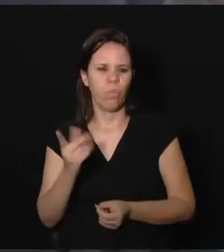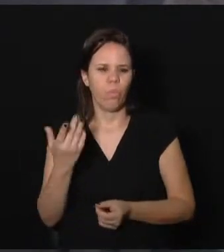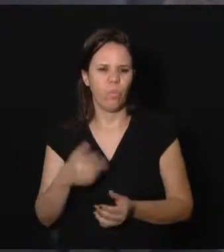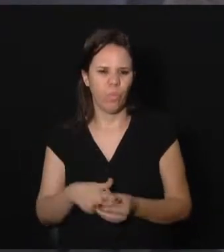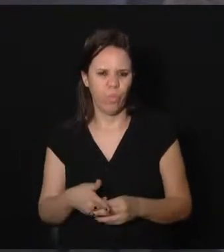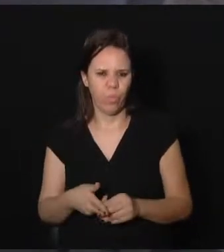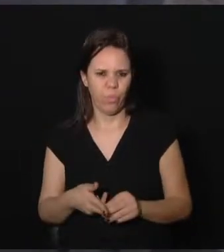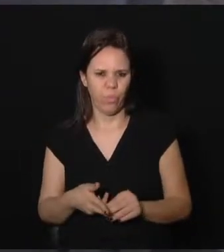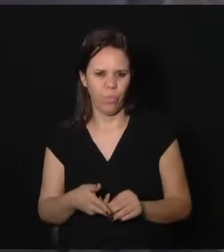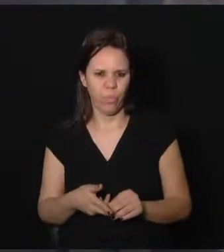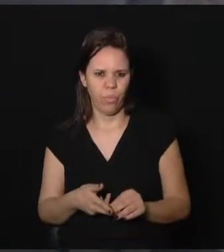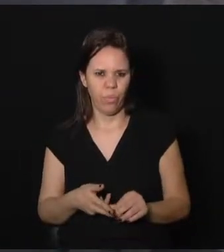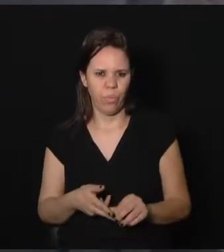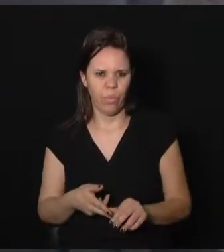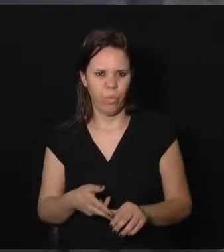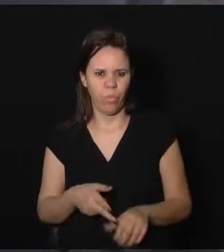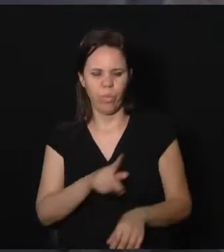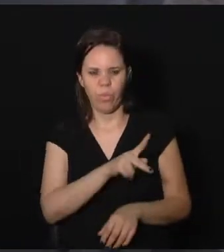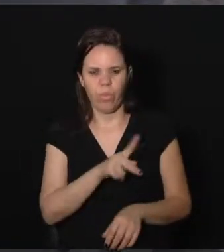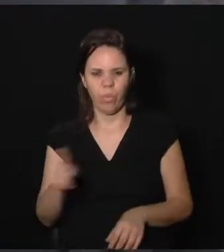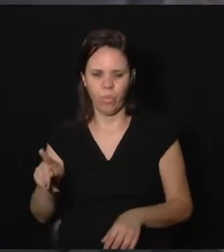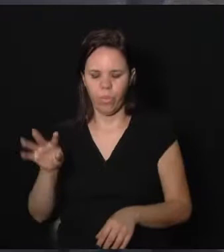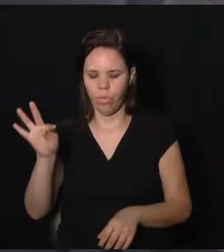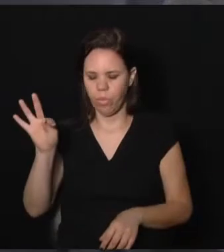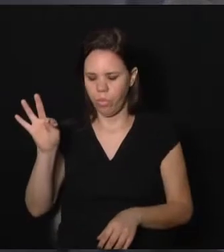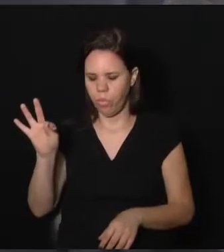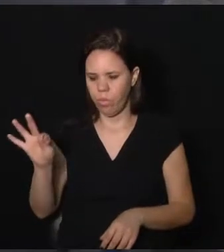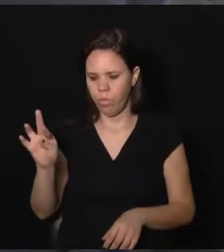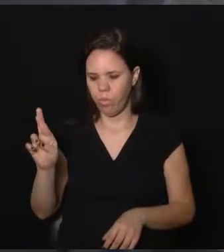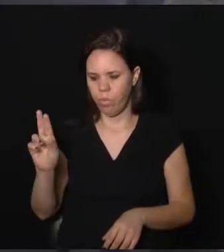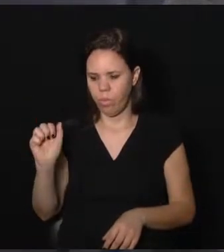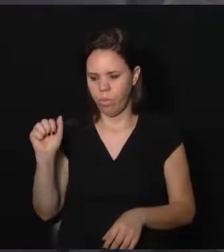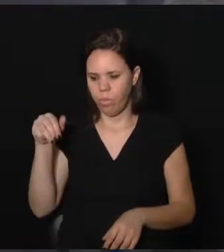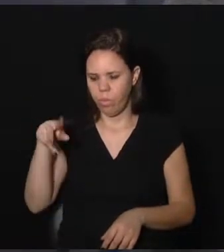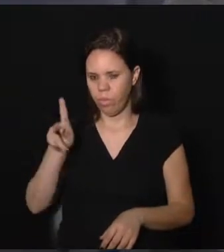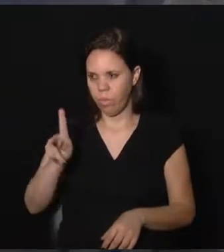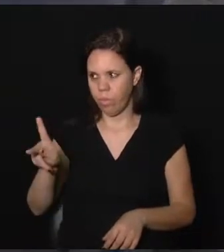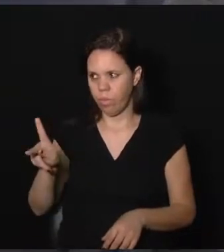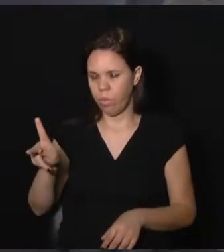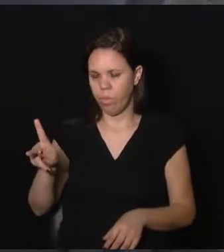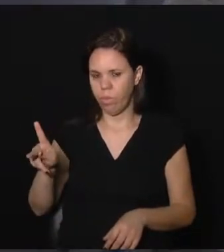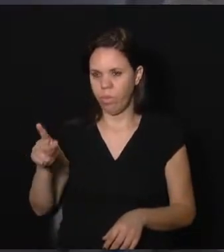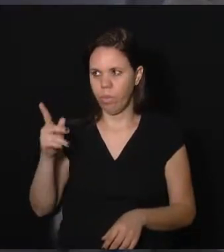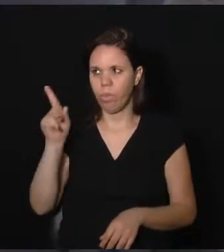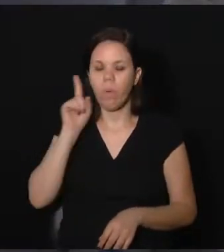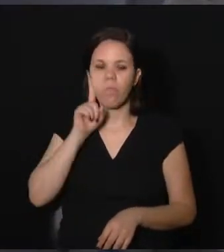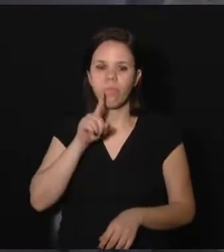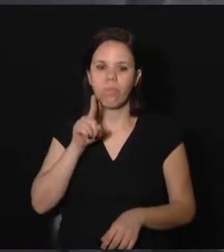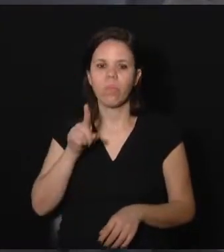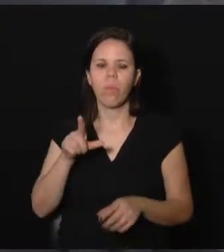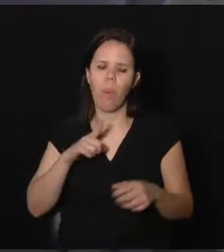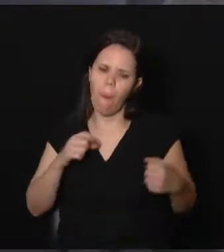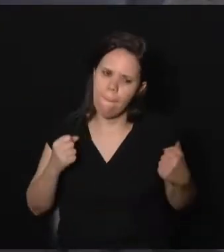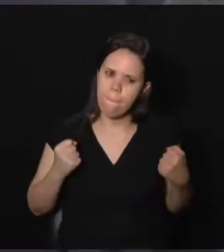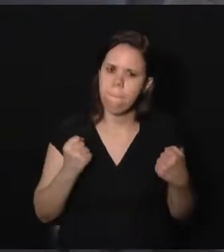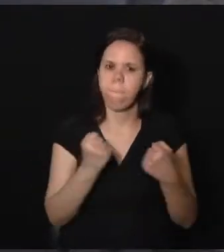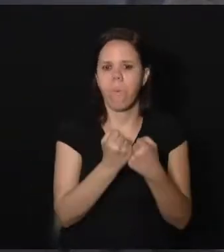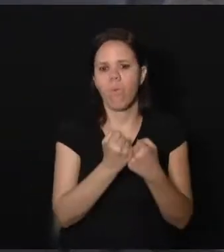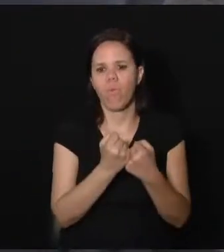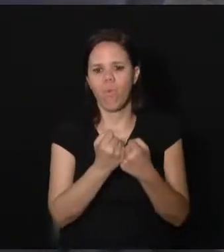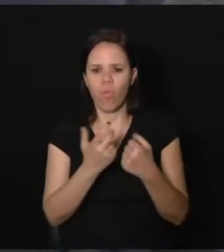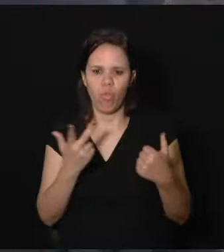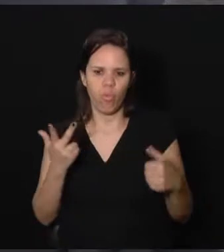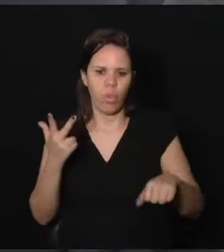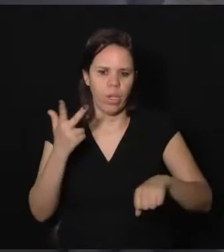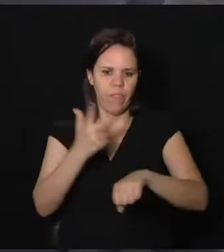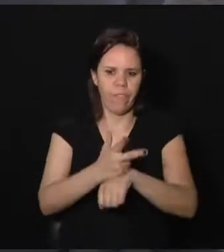o presidente Trump deu todo o apoio ao Brasil, fez questão de gravar, publicar nas redes